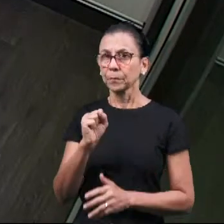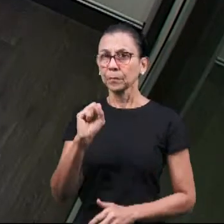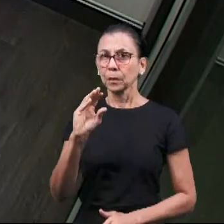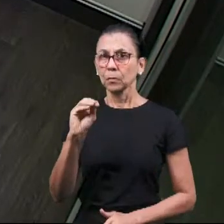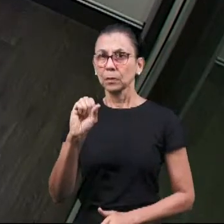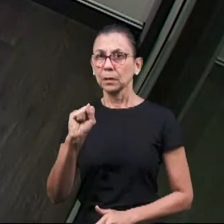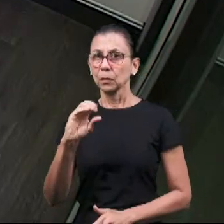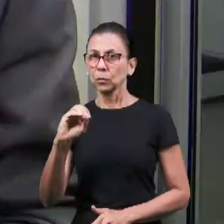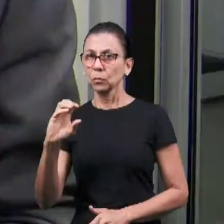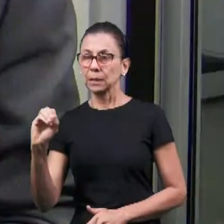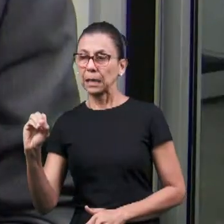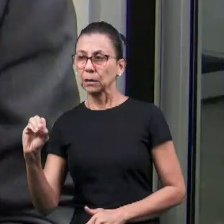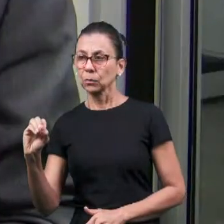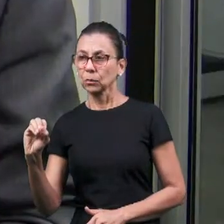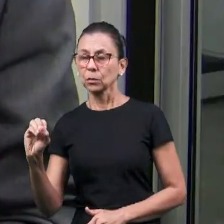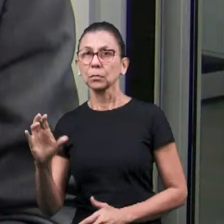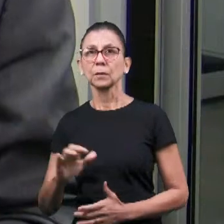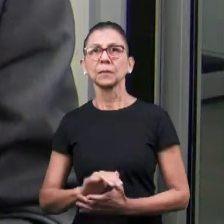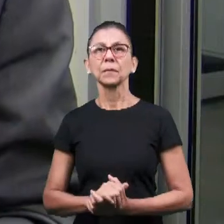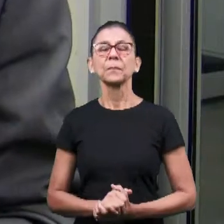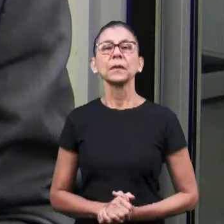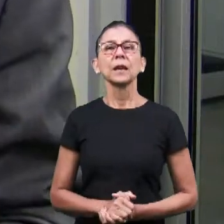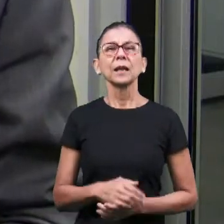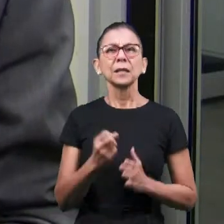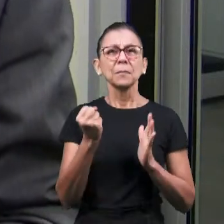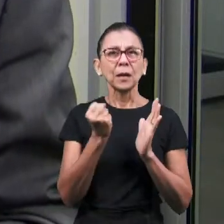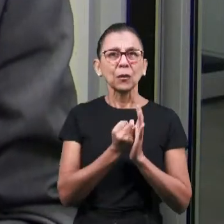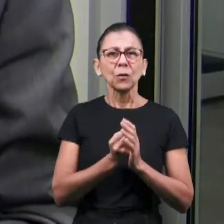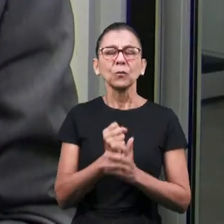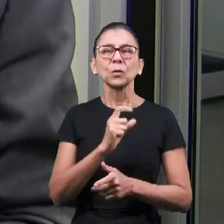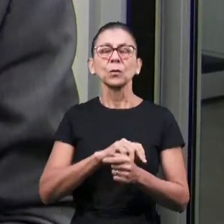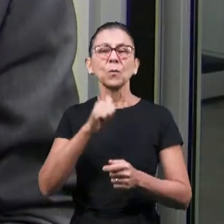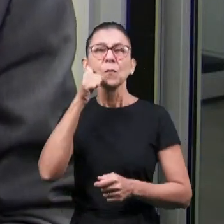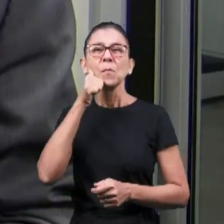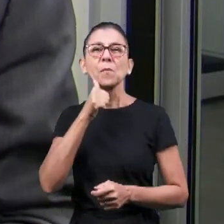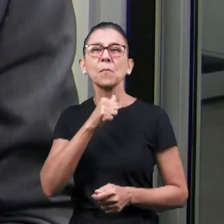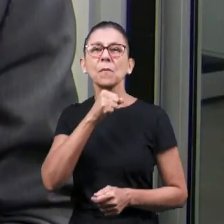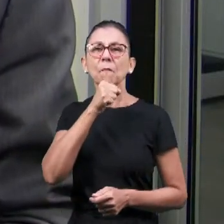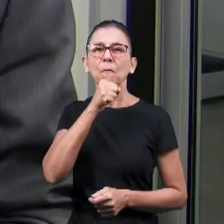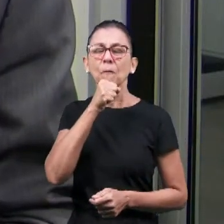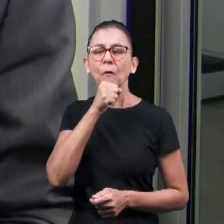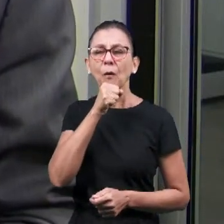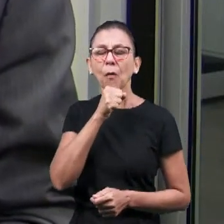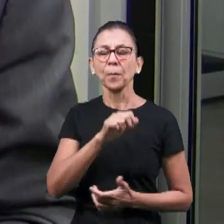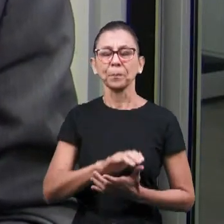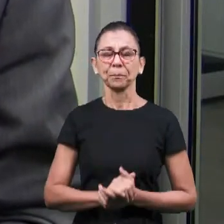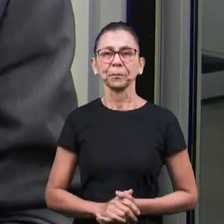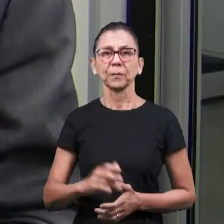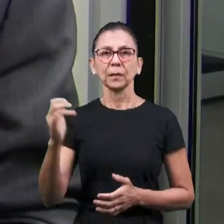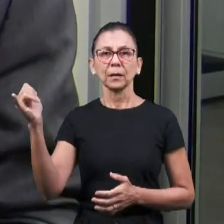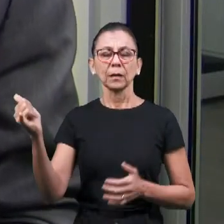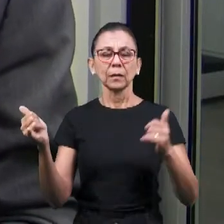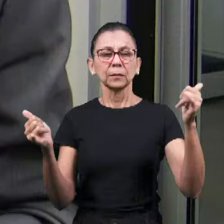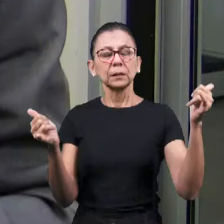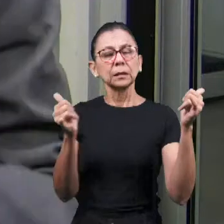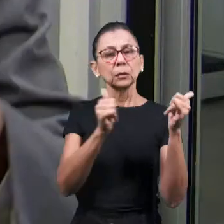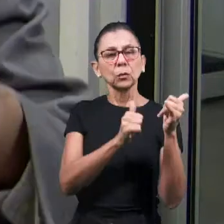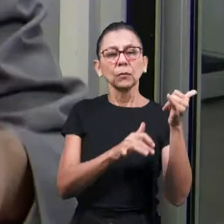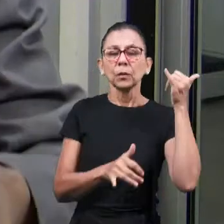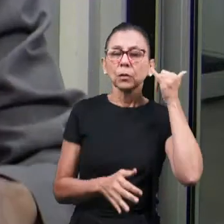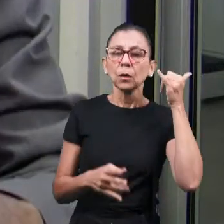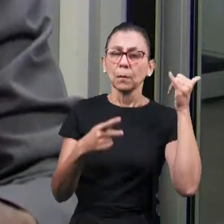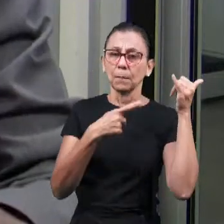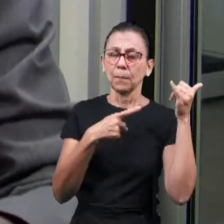mais me marcou foi uma avó que ligou a respeito do neto. Ela ligou e falou assim: pastor, eu quero oração porque